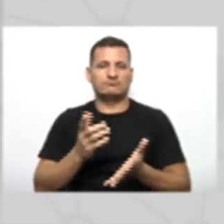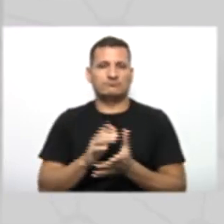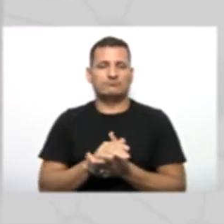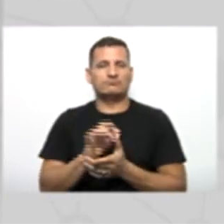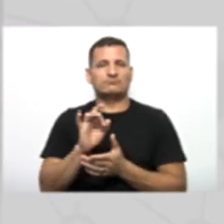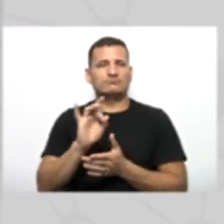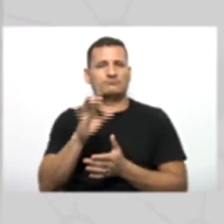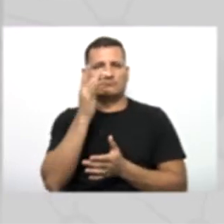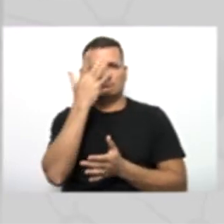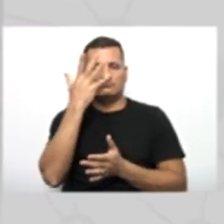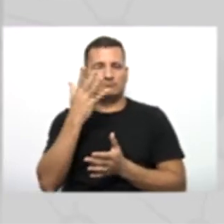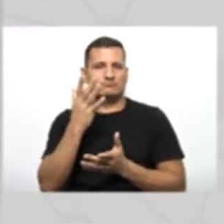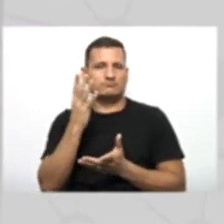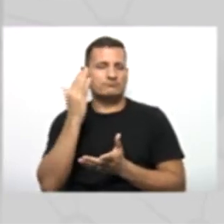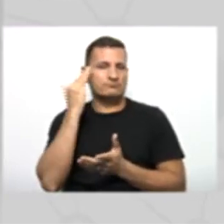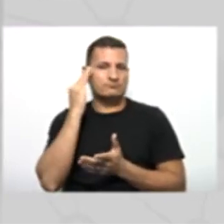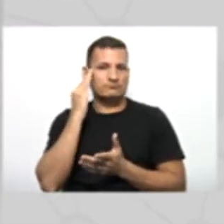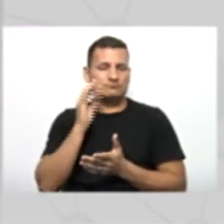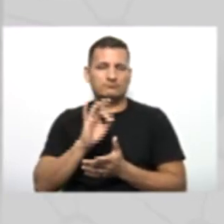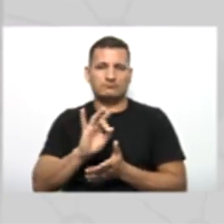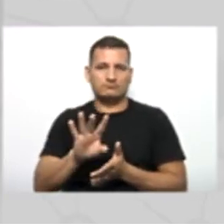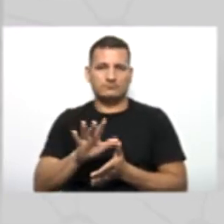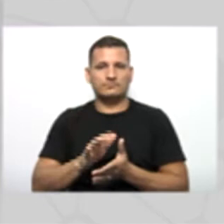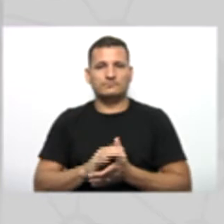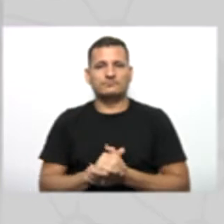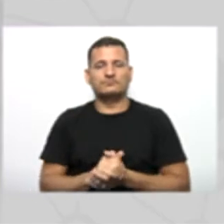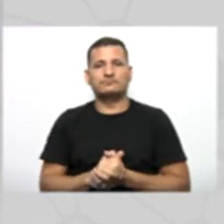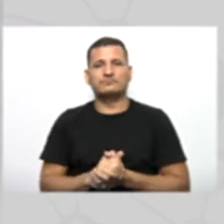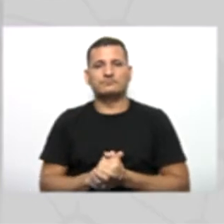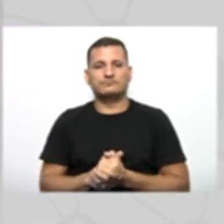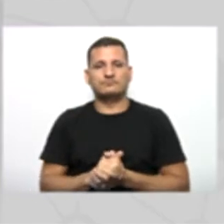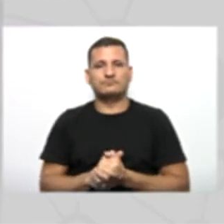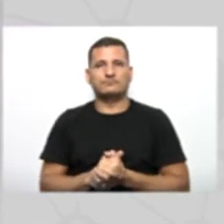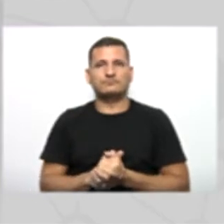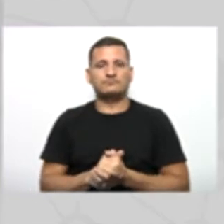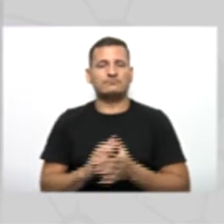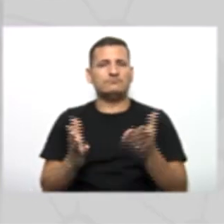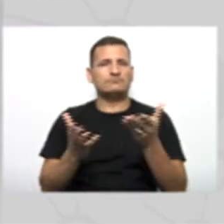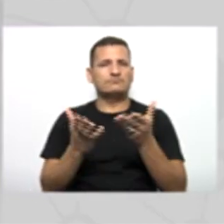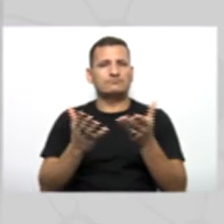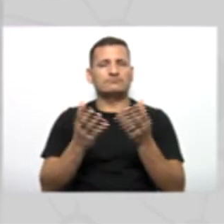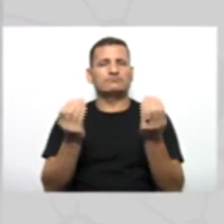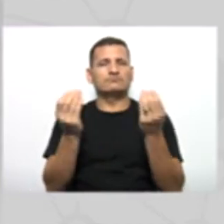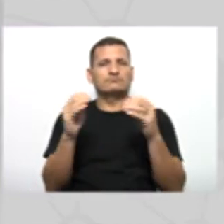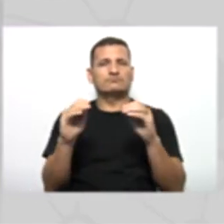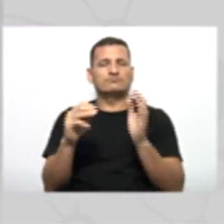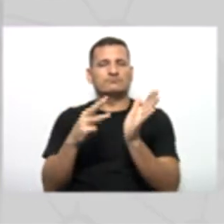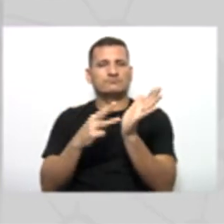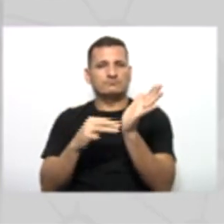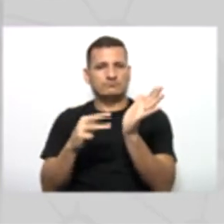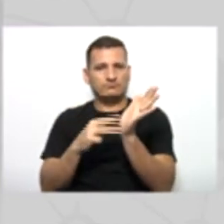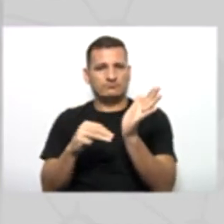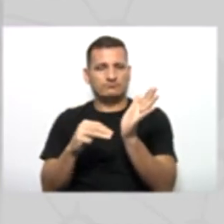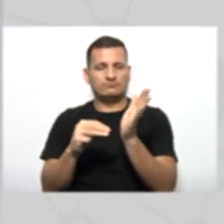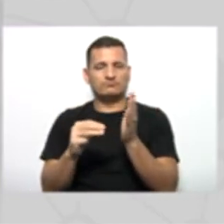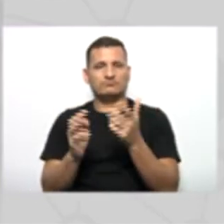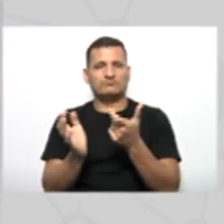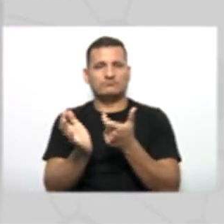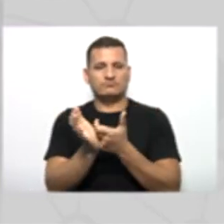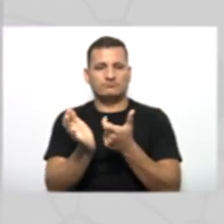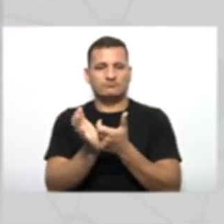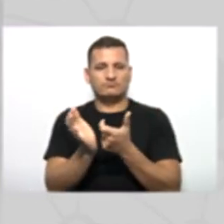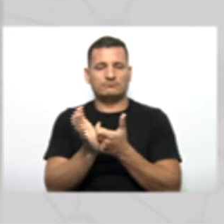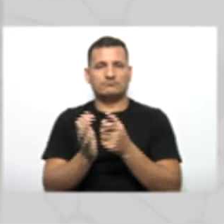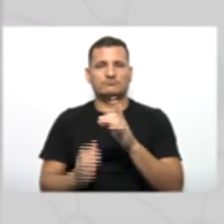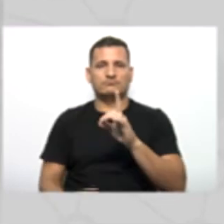para facilitar a nossa compreensão aqui. Vou criar direto o meu método de classe, tá? Vou criar aqui o def